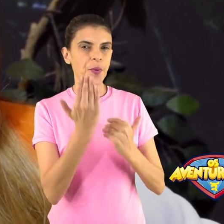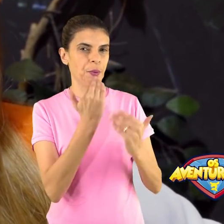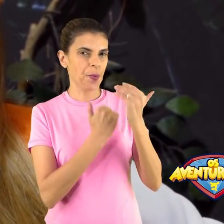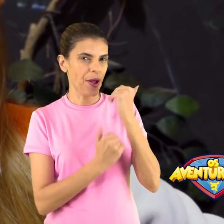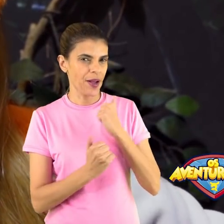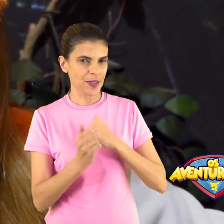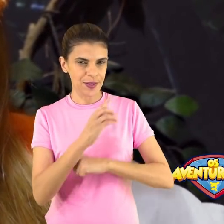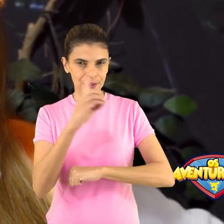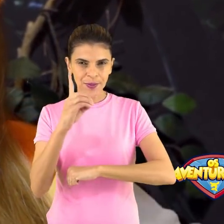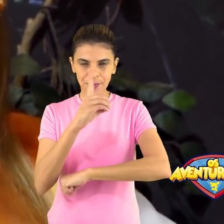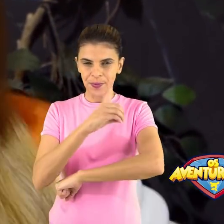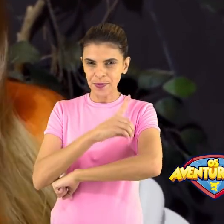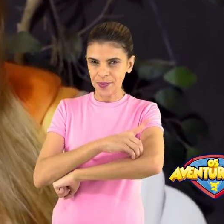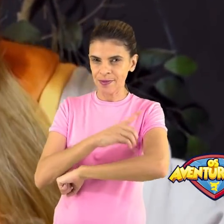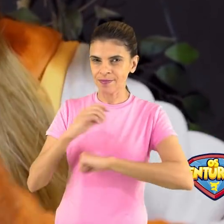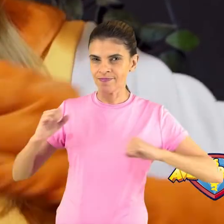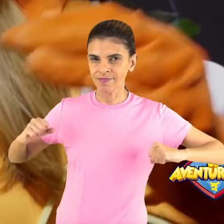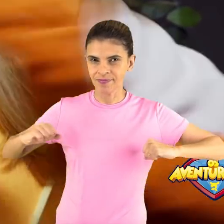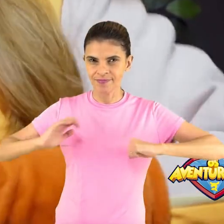Dr. Dinomal.